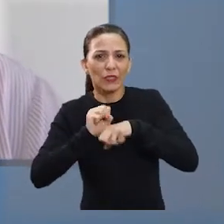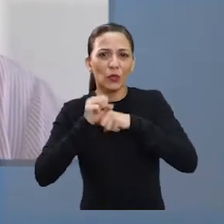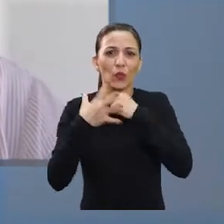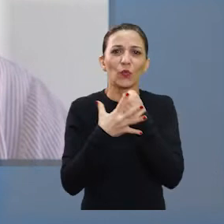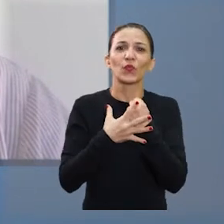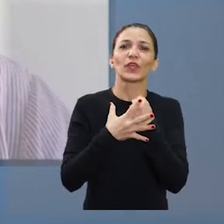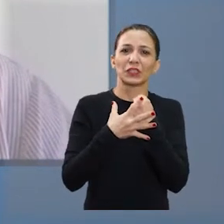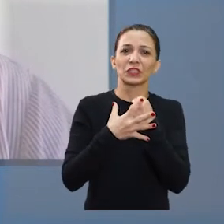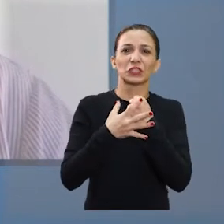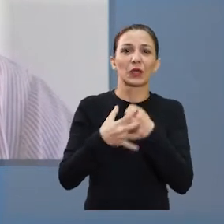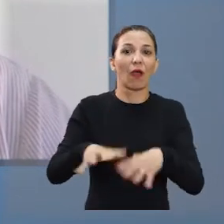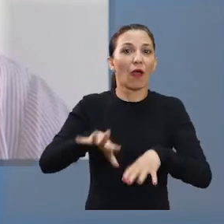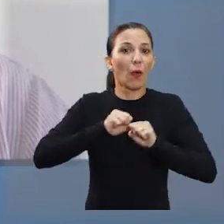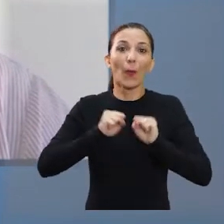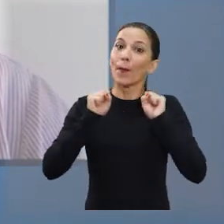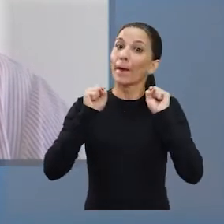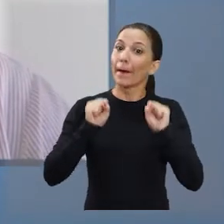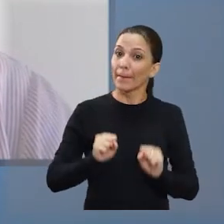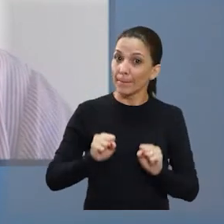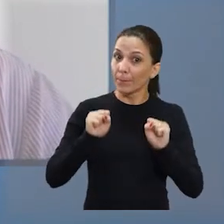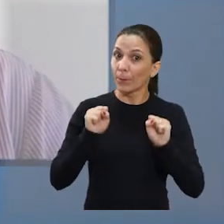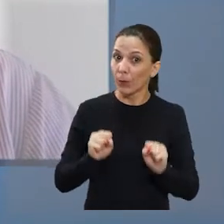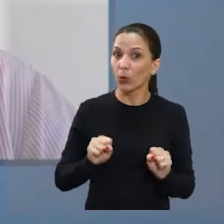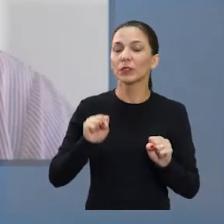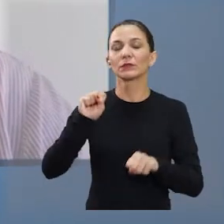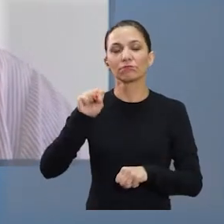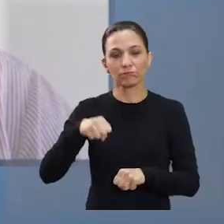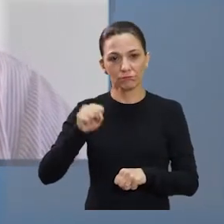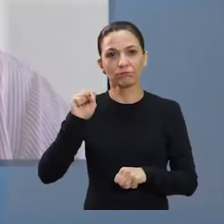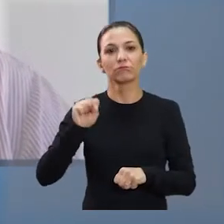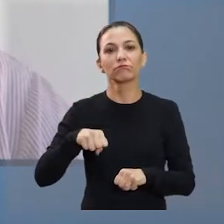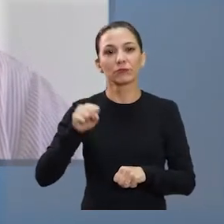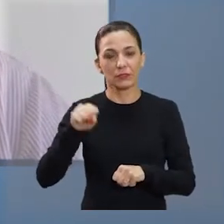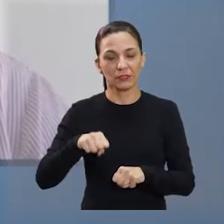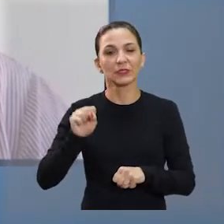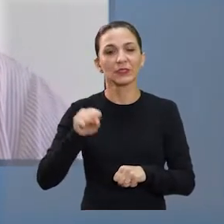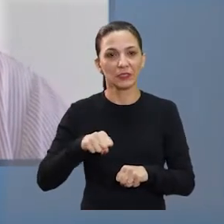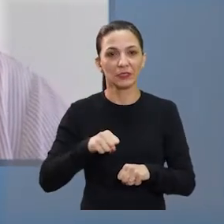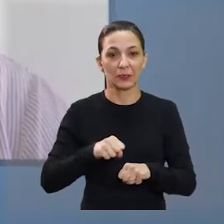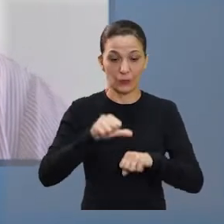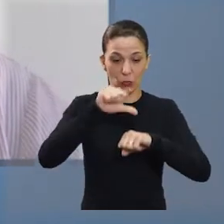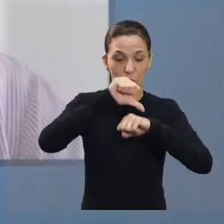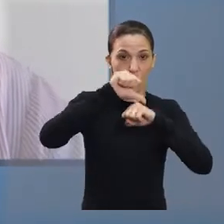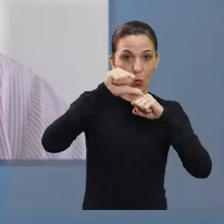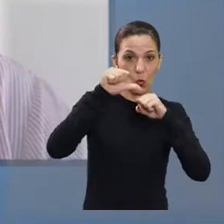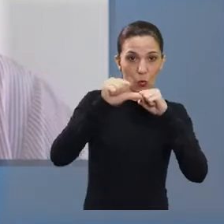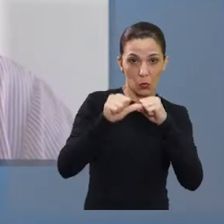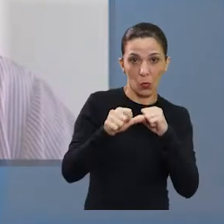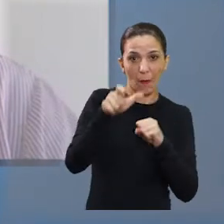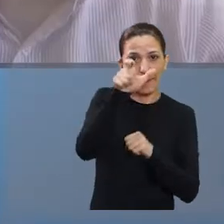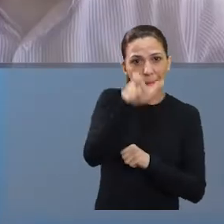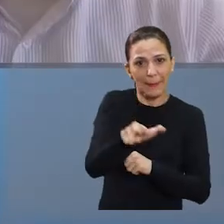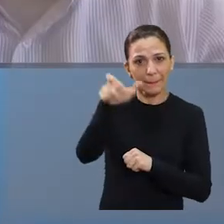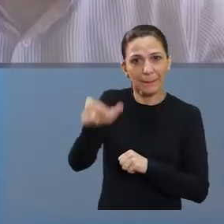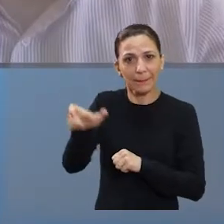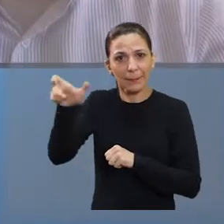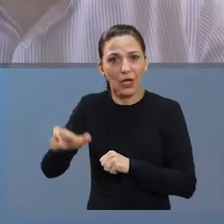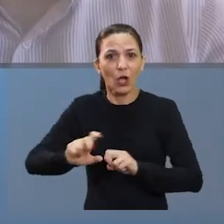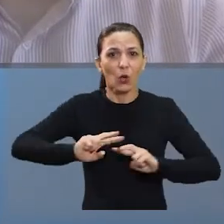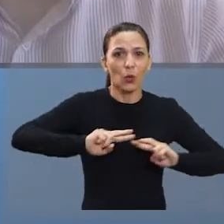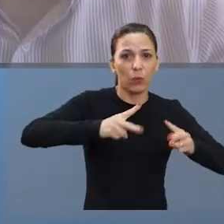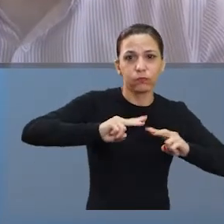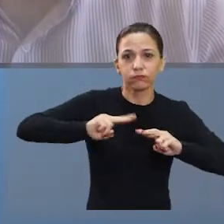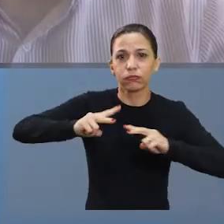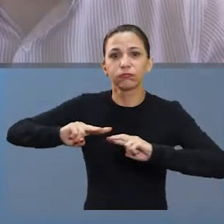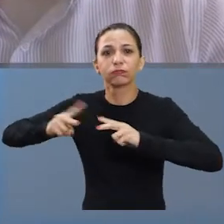testar. Tá? Então, isso é indício de que você pode estar com uma variante que predomina os sintomas de via aérea superior. Então, talvez